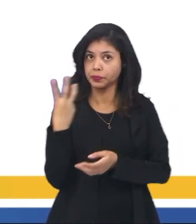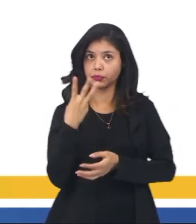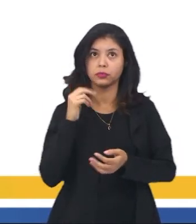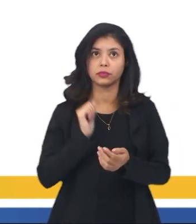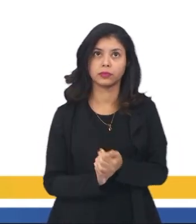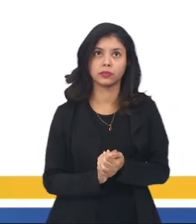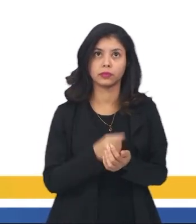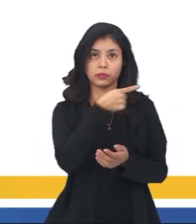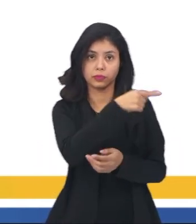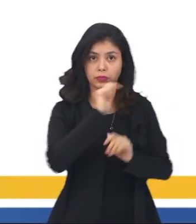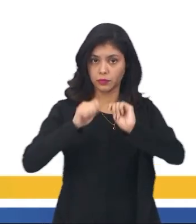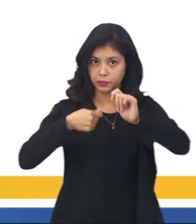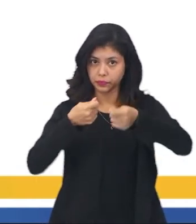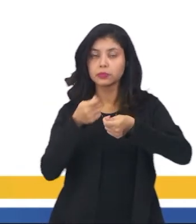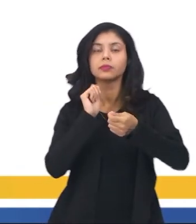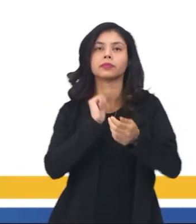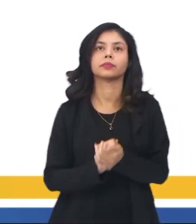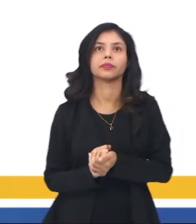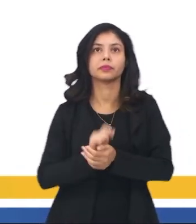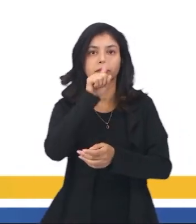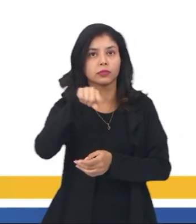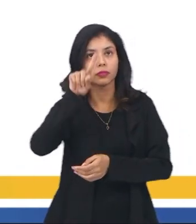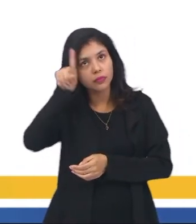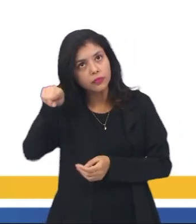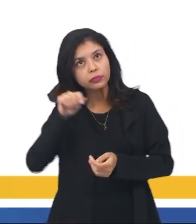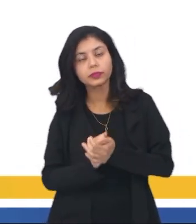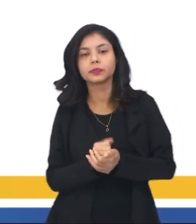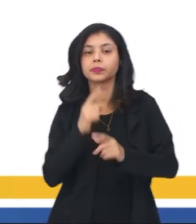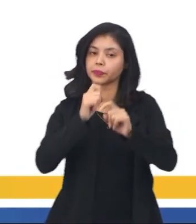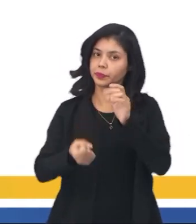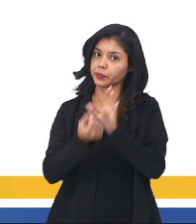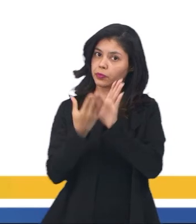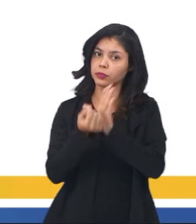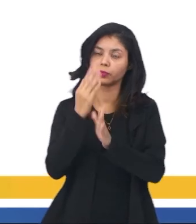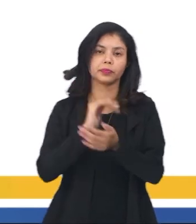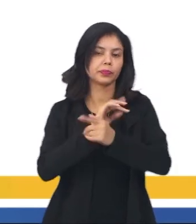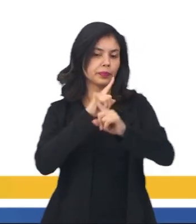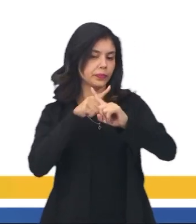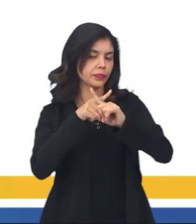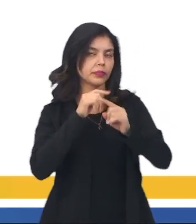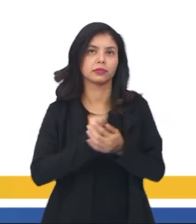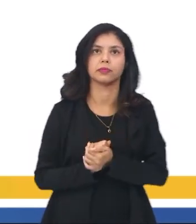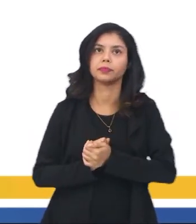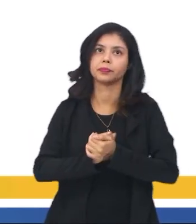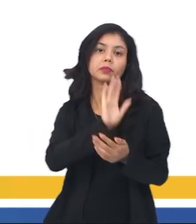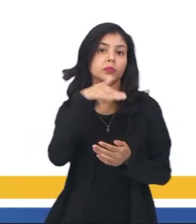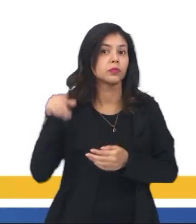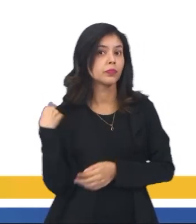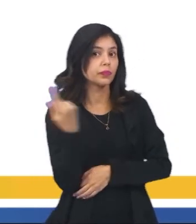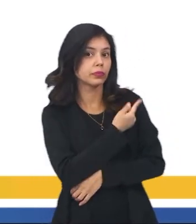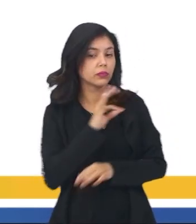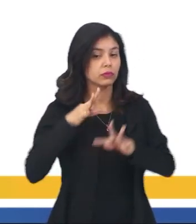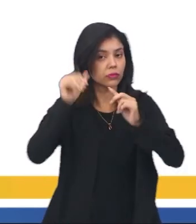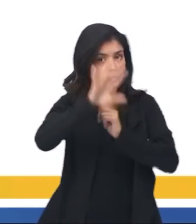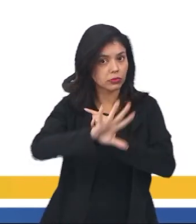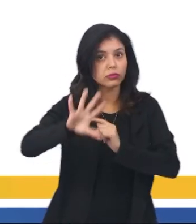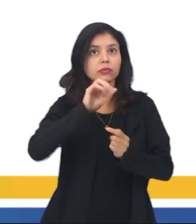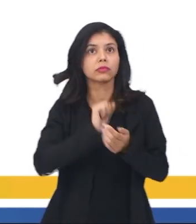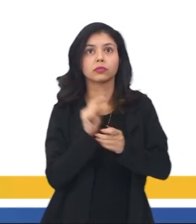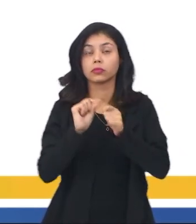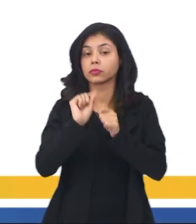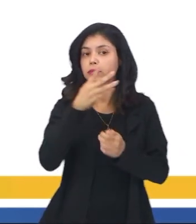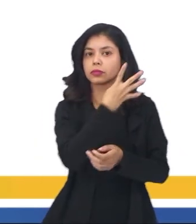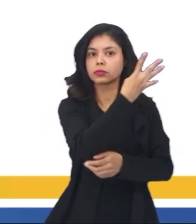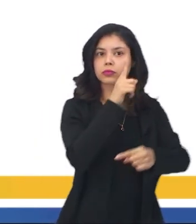cálculos, né? Os jogos de sinais, a raiz quadrada e esse produto, ou seja, a multiplicação. Quando você faz todos esses casos, nós vamos